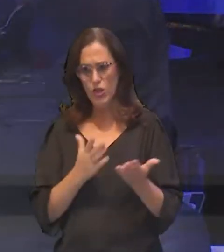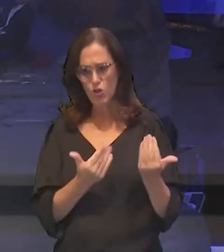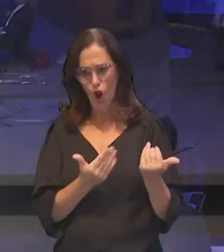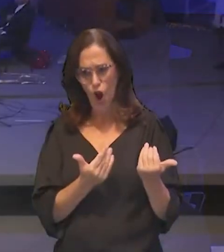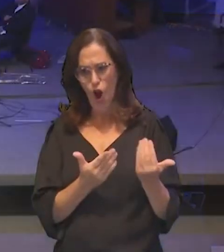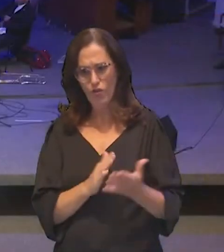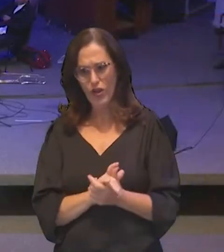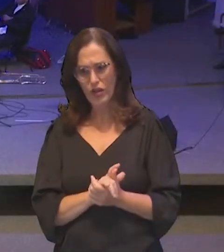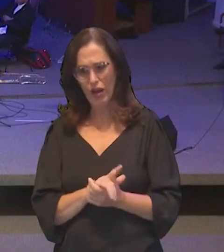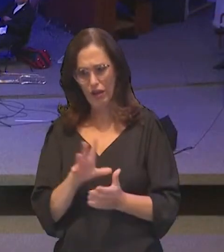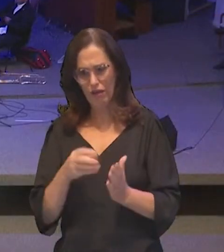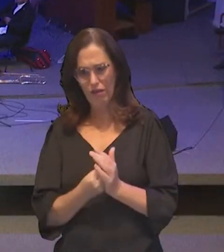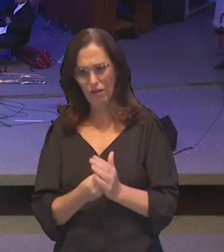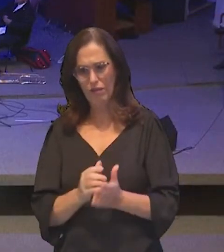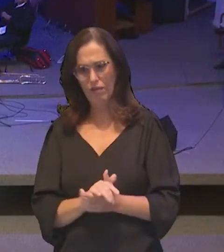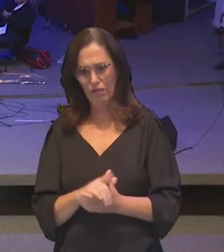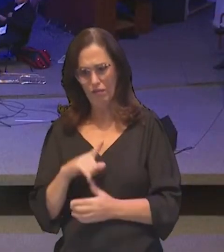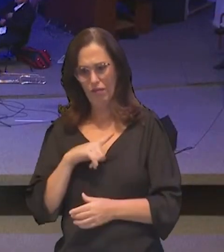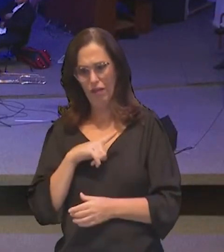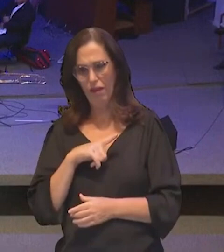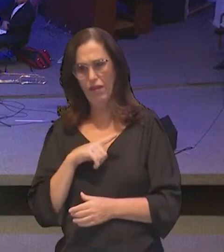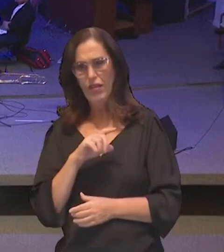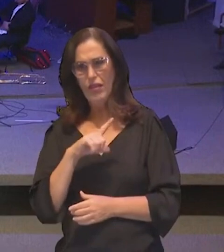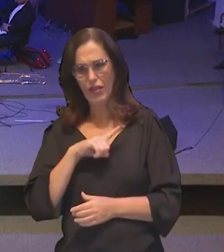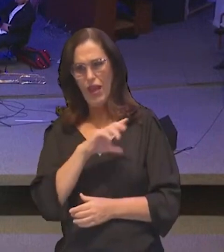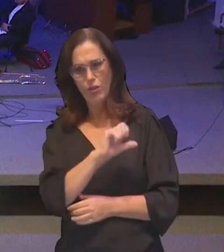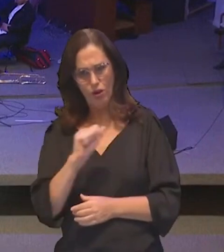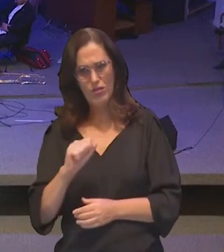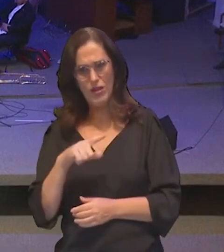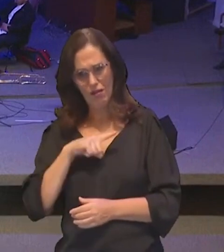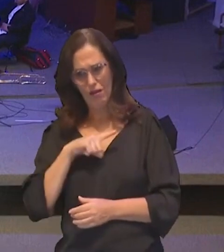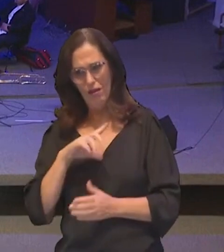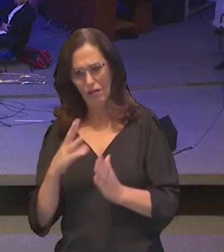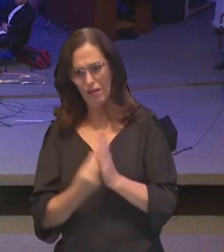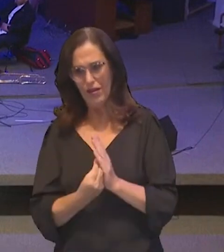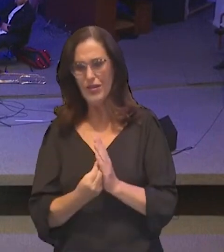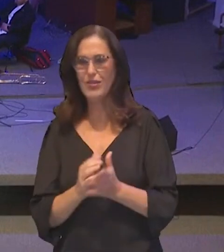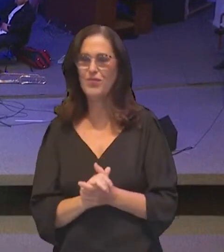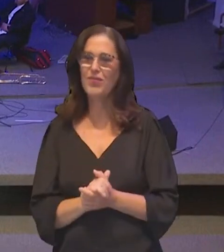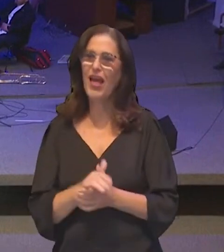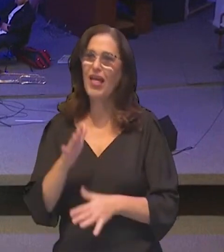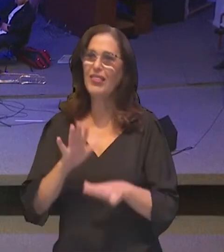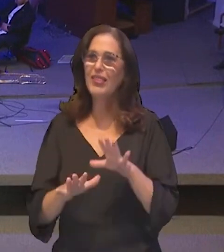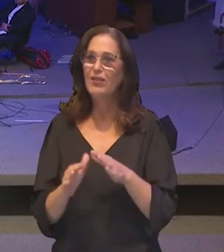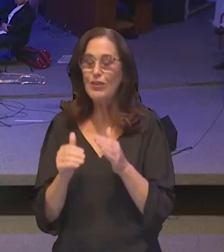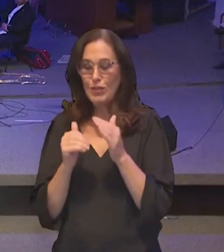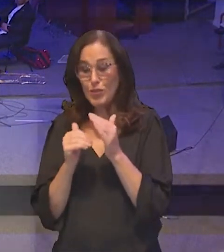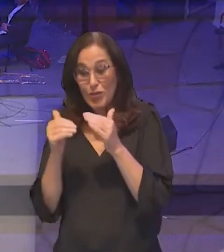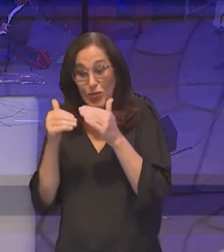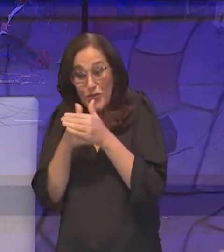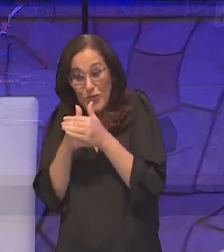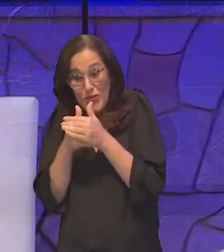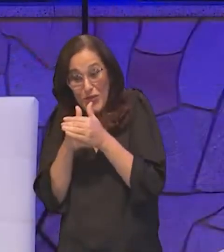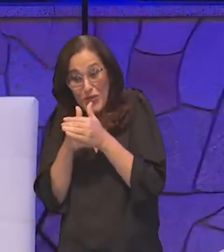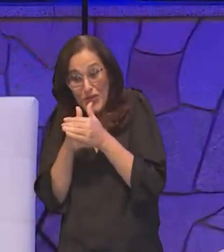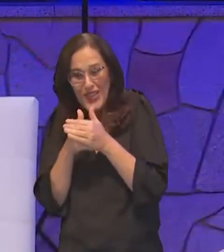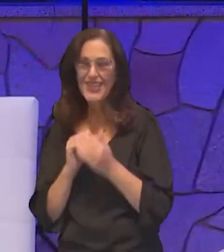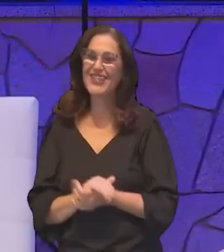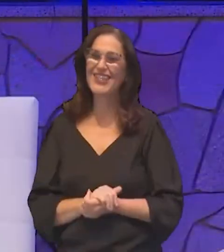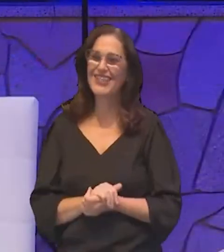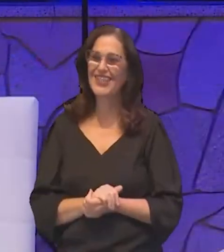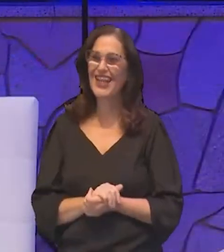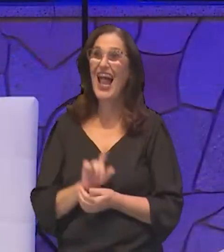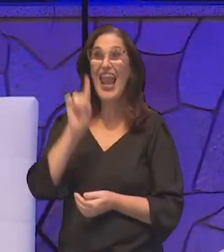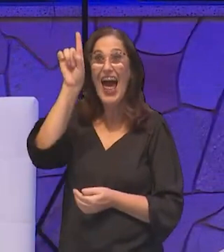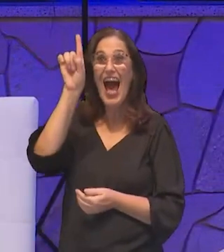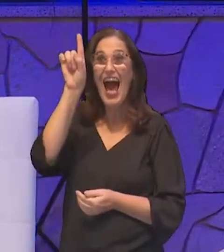igreja? Tem adolescente nessa igreja? E às vezes a gente está escondidinho assim no canto, escondidinho lá